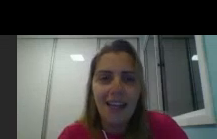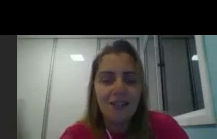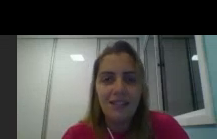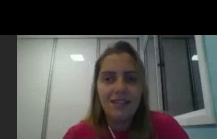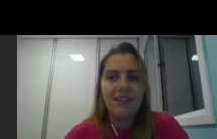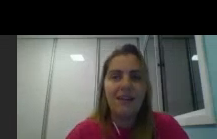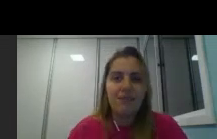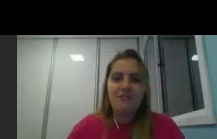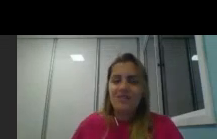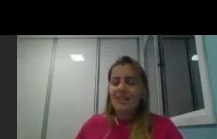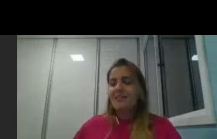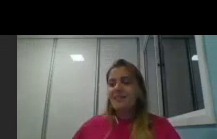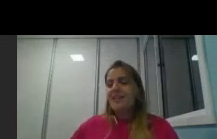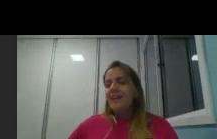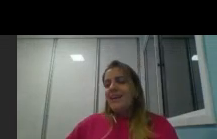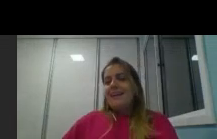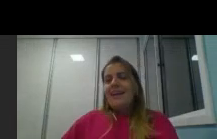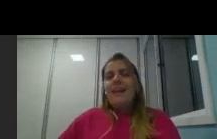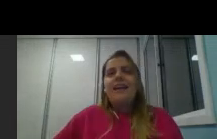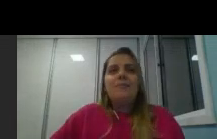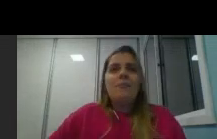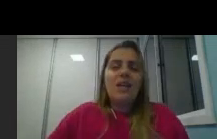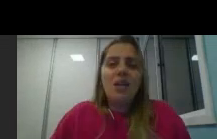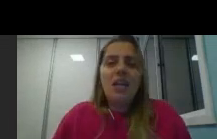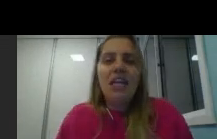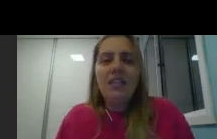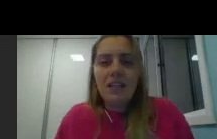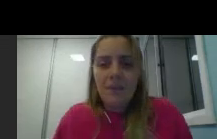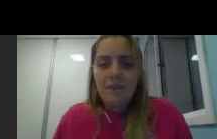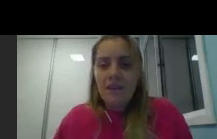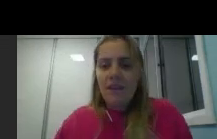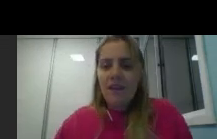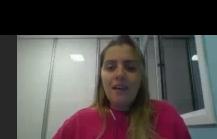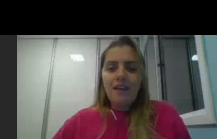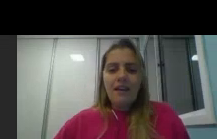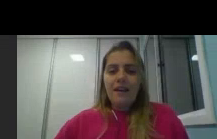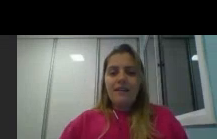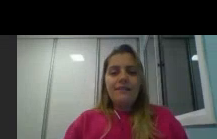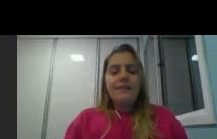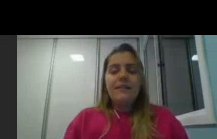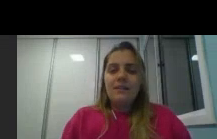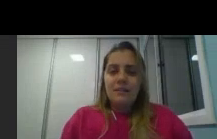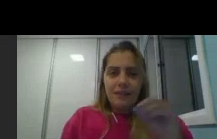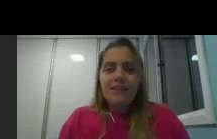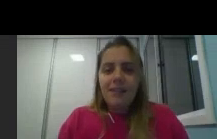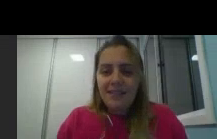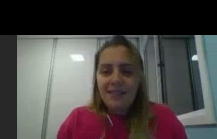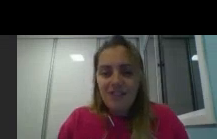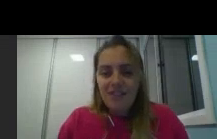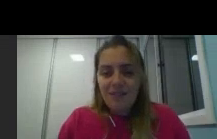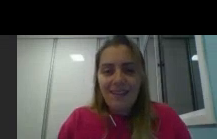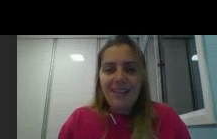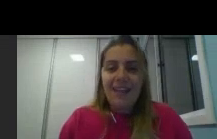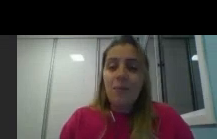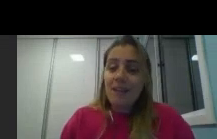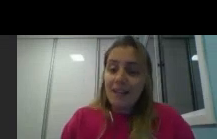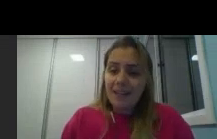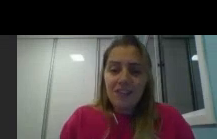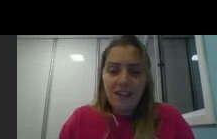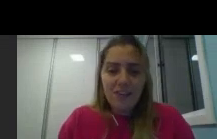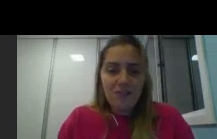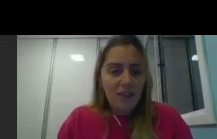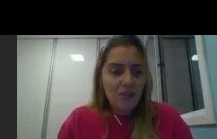Daniela Ficarelli, não sei se é da época de vocês. Ela é uma modelo linda e que ela tem 6 dedinhos ali,